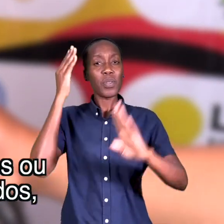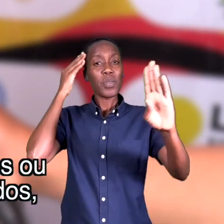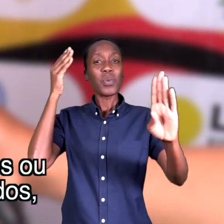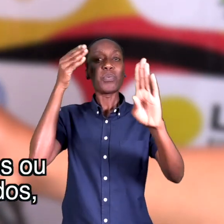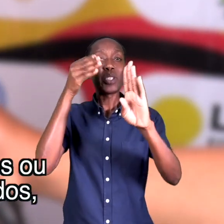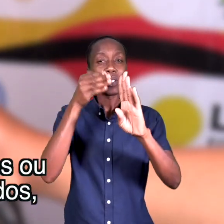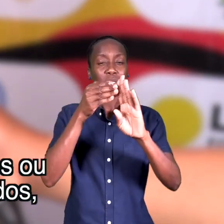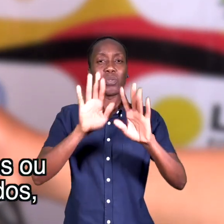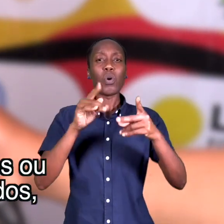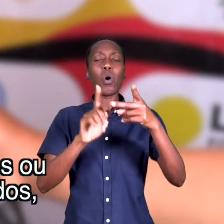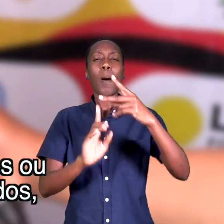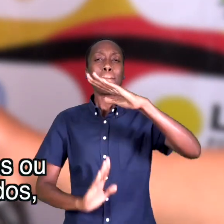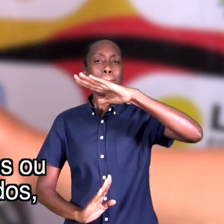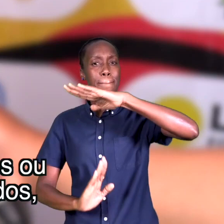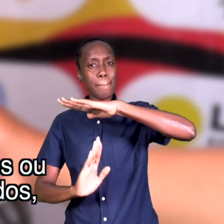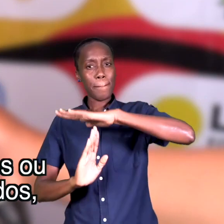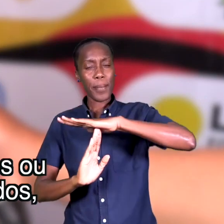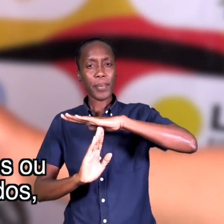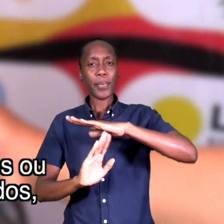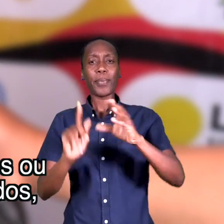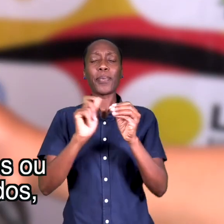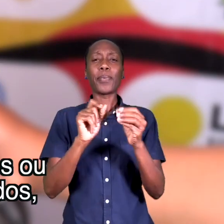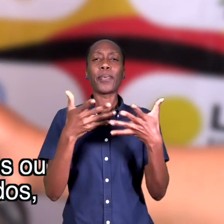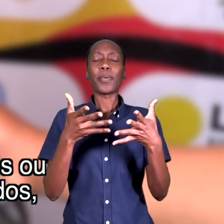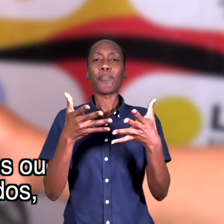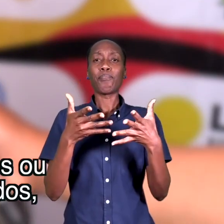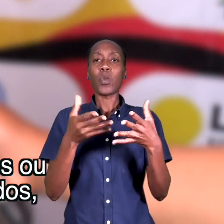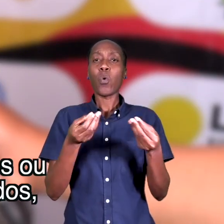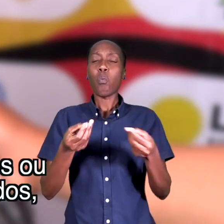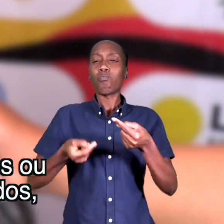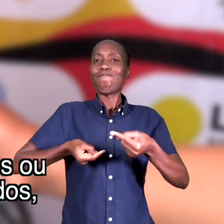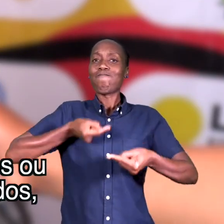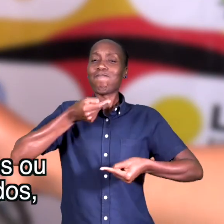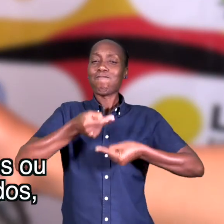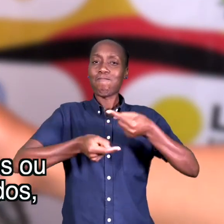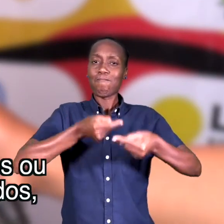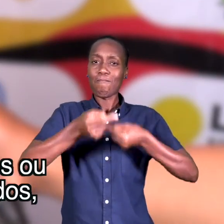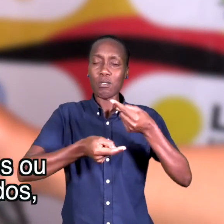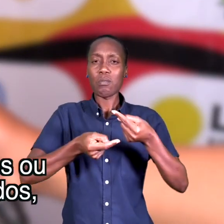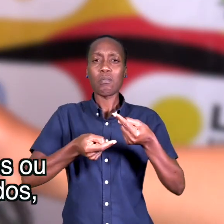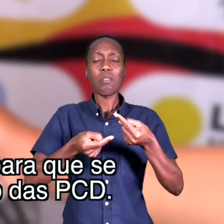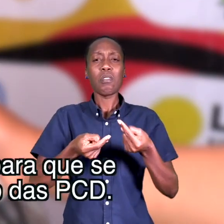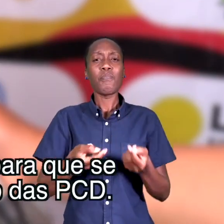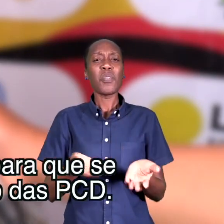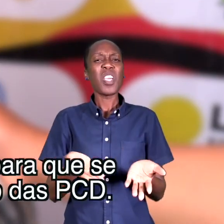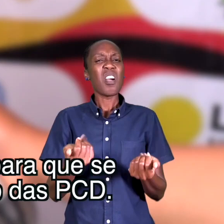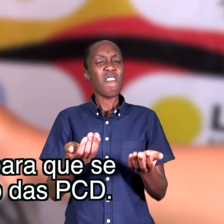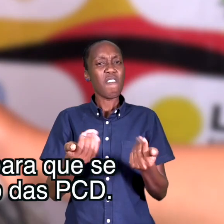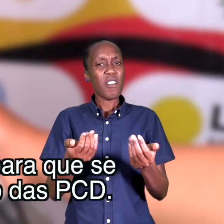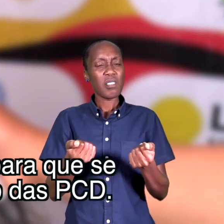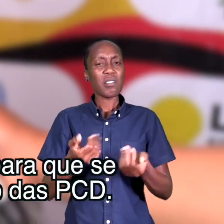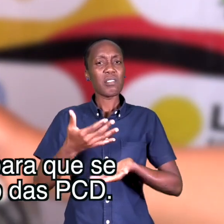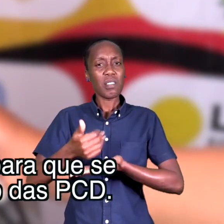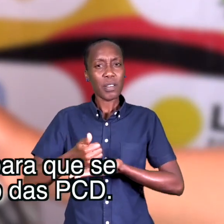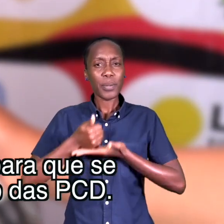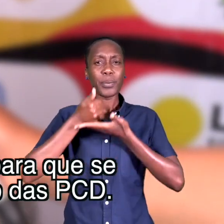podem esses objetivos ou metas serem operacionalizados de tal forma